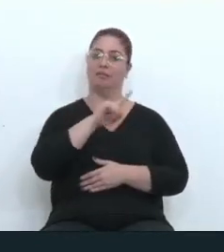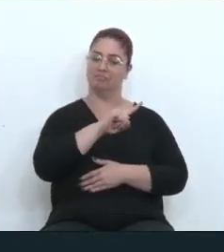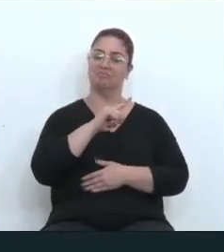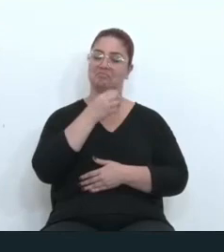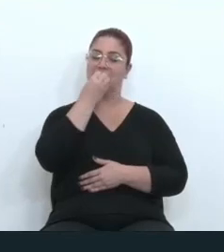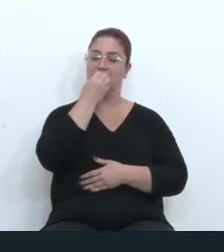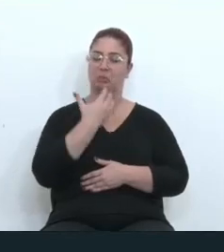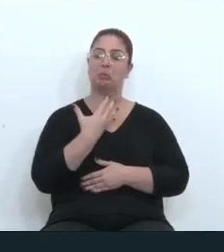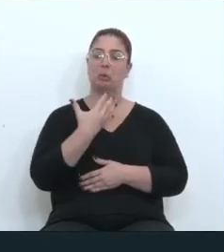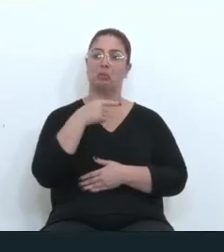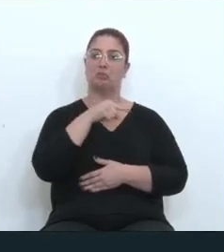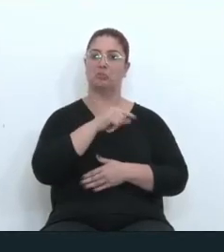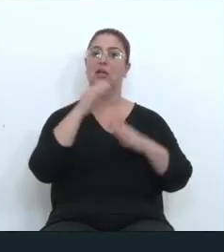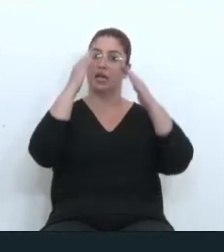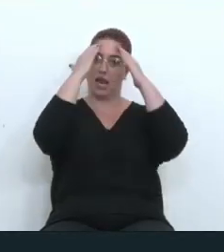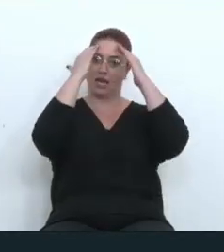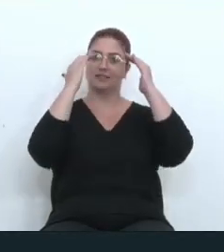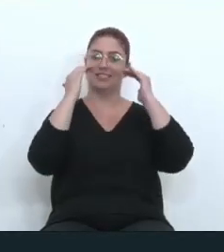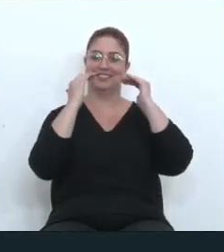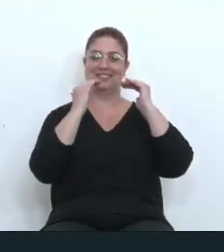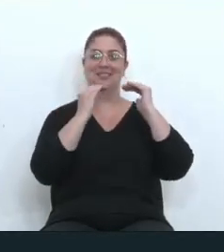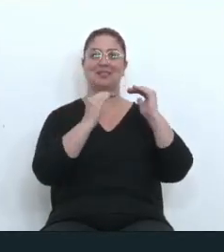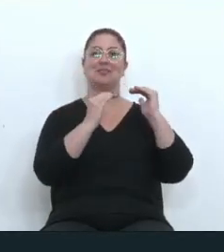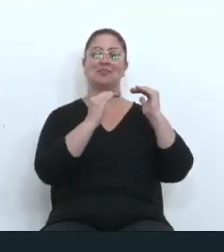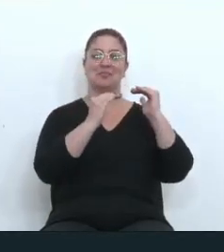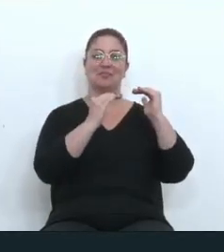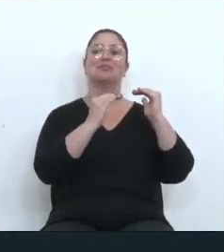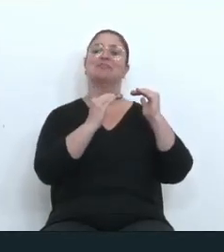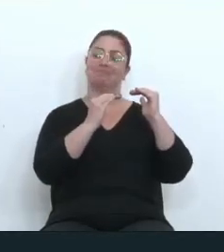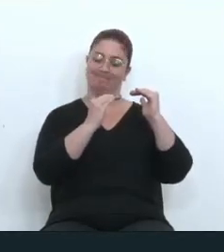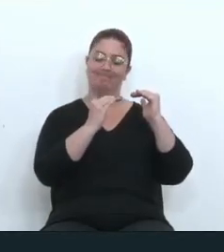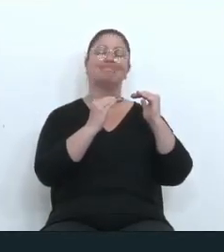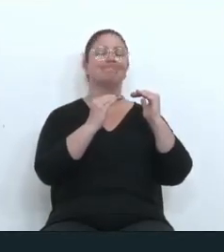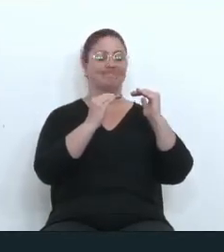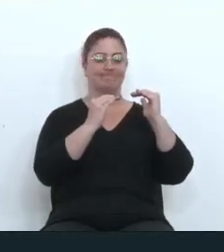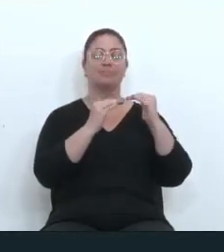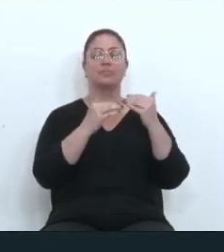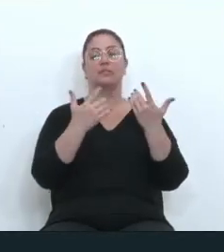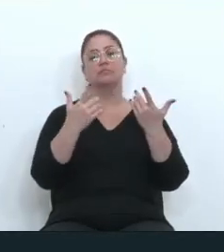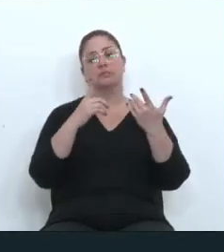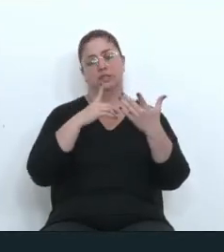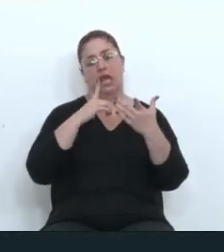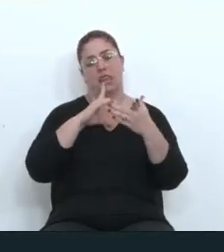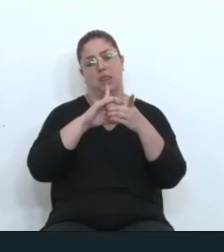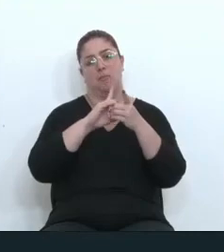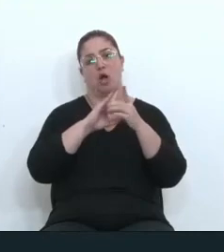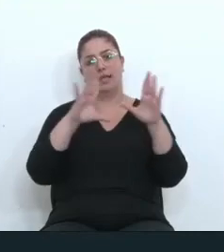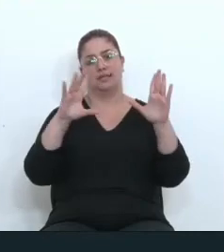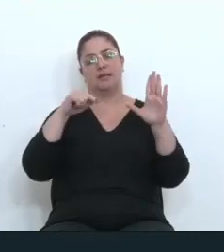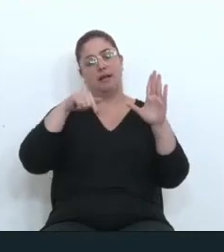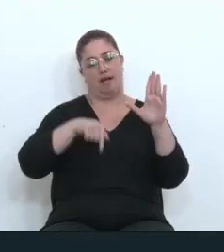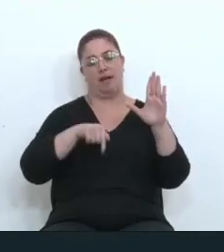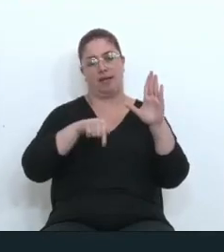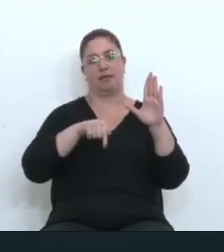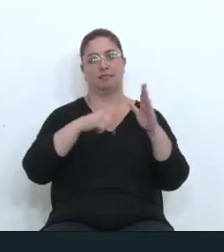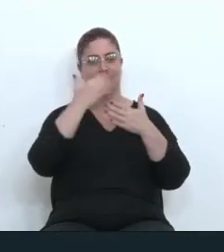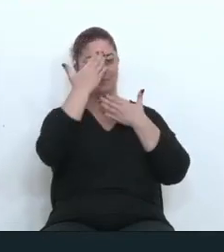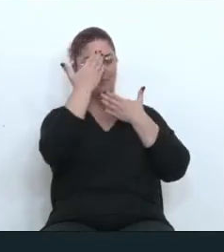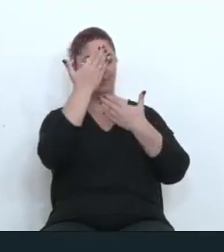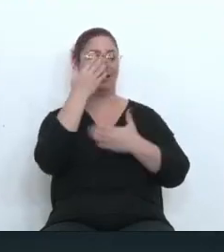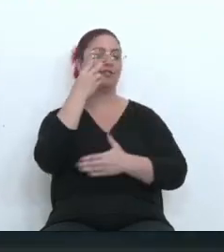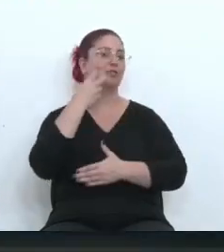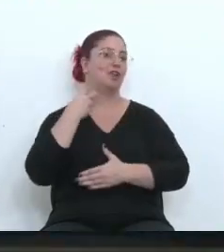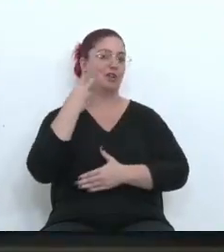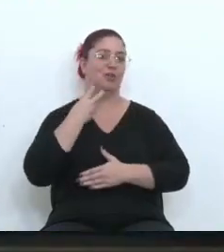e respeitosamente e com muita democracia a nossa sessão de hoje obrigado Vereador também